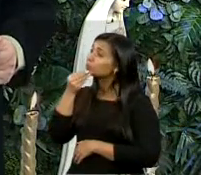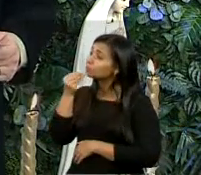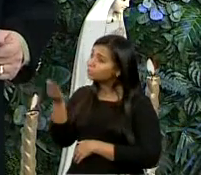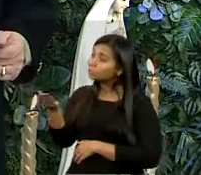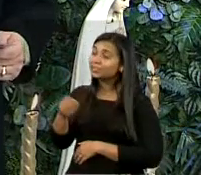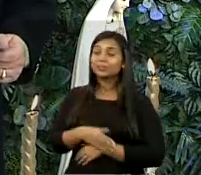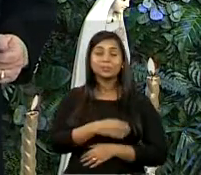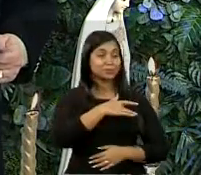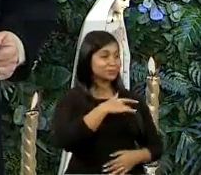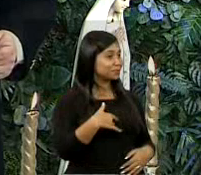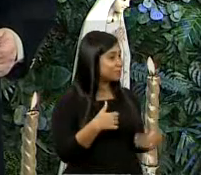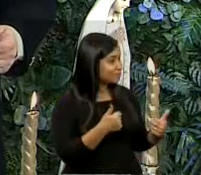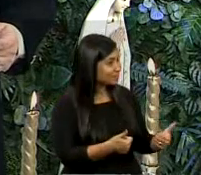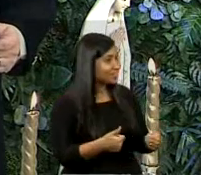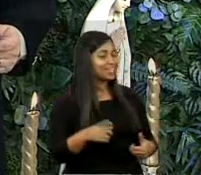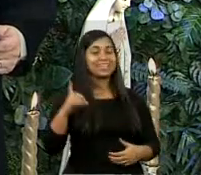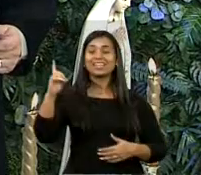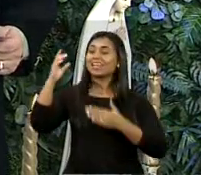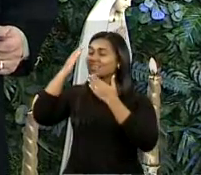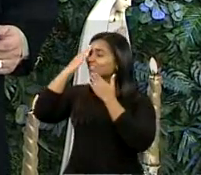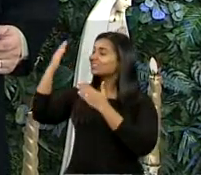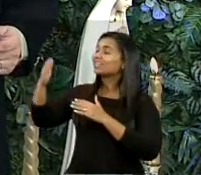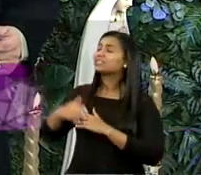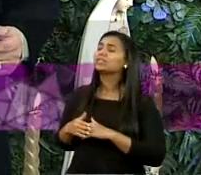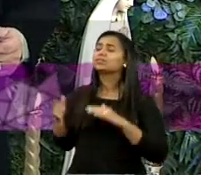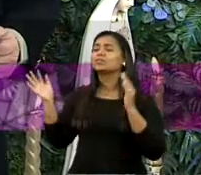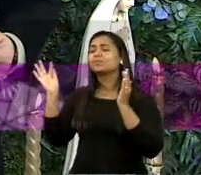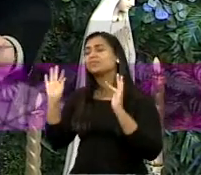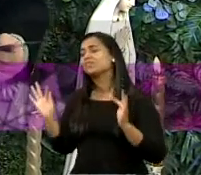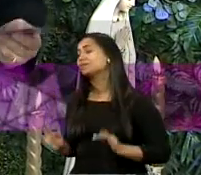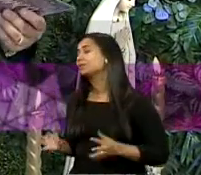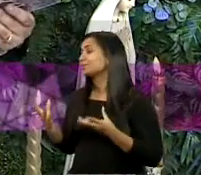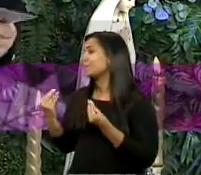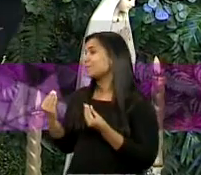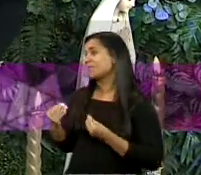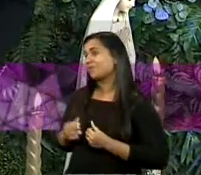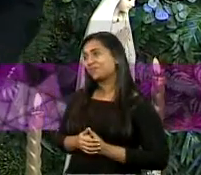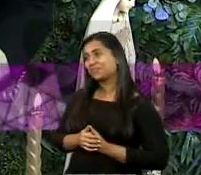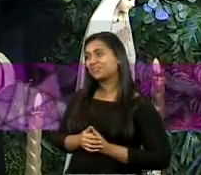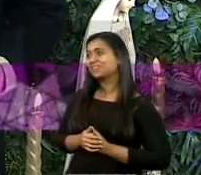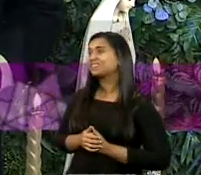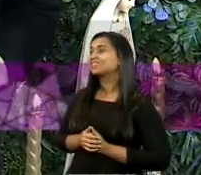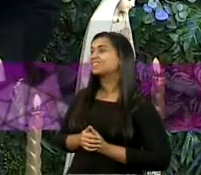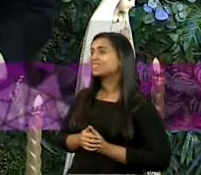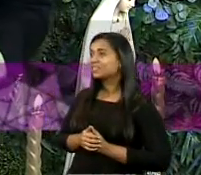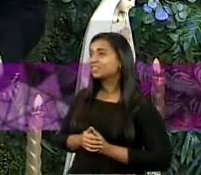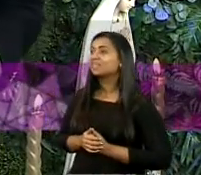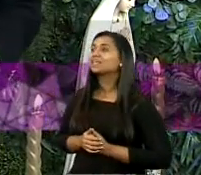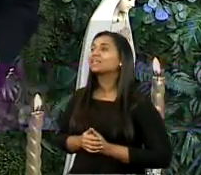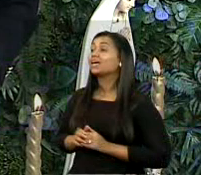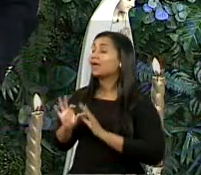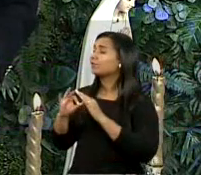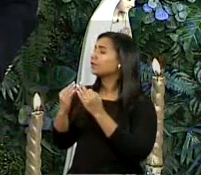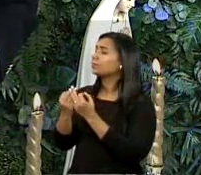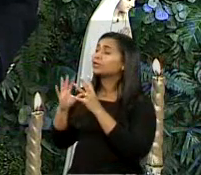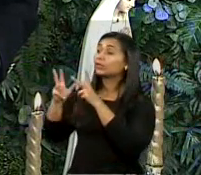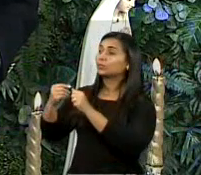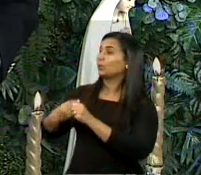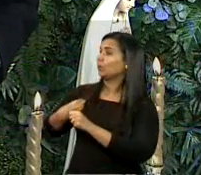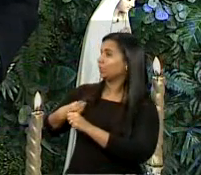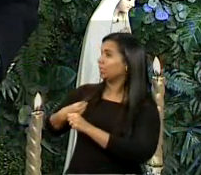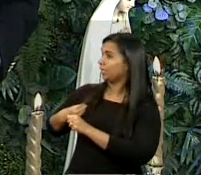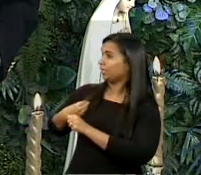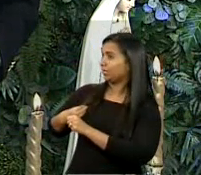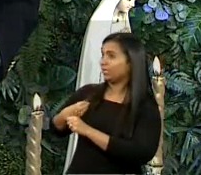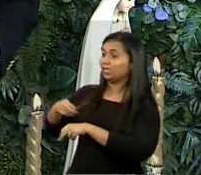meu anjo? Graças a Deus, é uma felicidade muito grande. Oh, coisa viu? Boa, eu também estou muito alegre. A família está toda aqui, a família